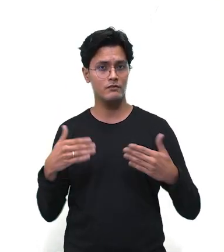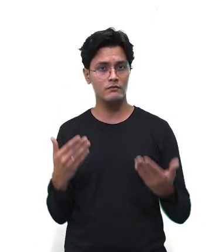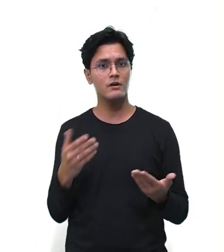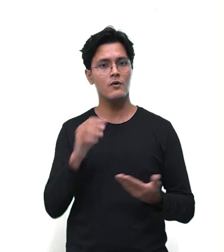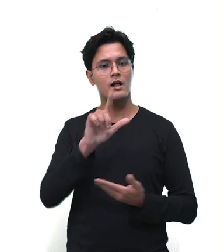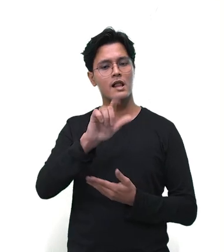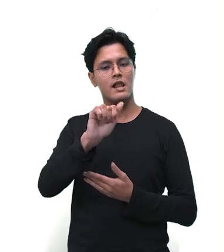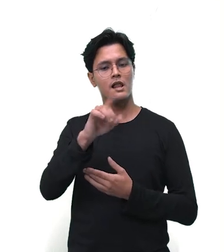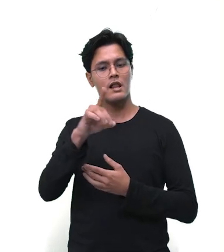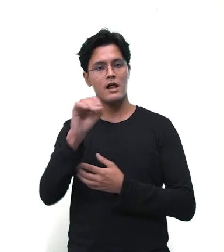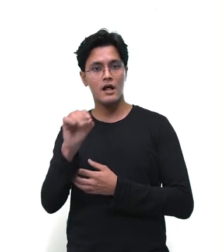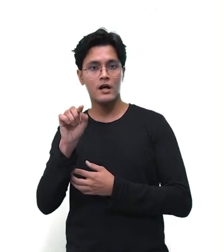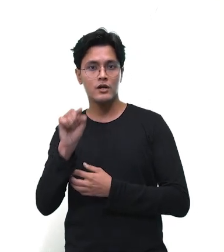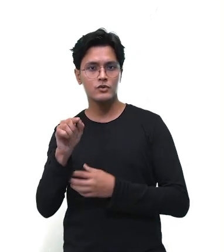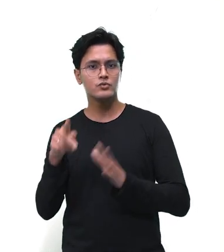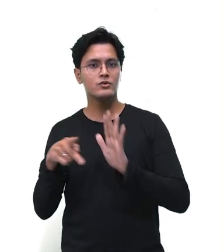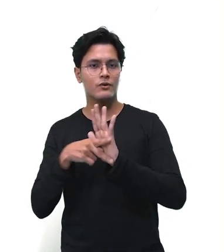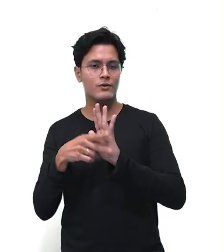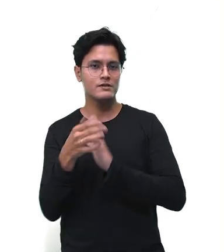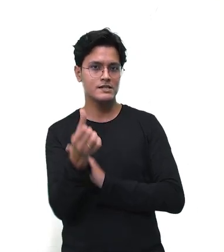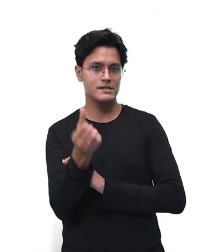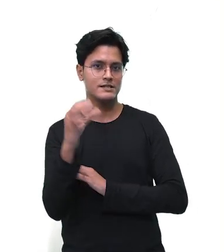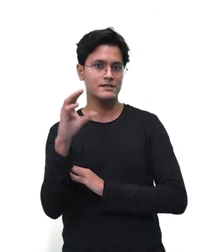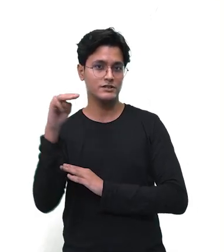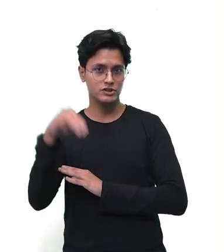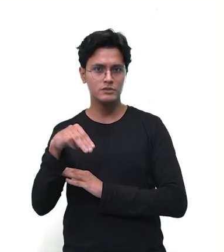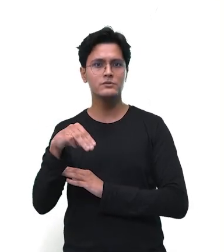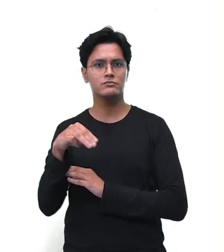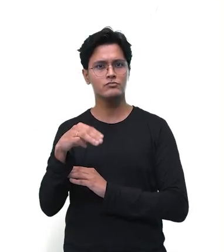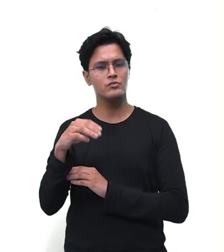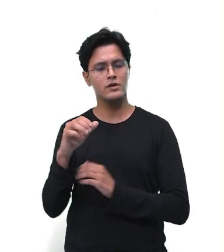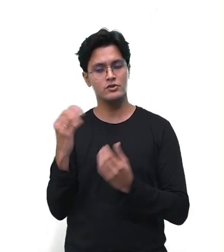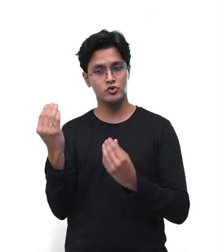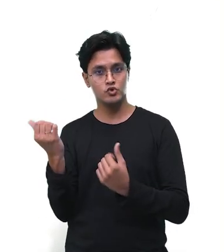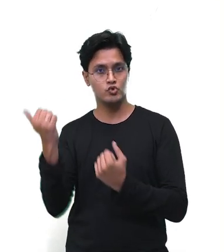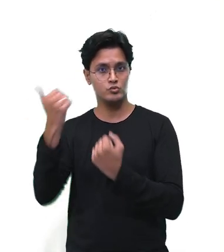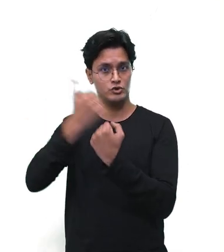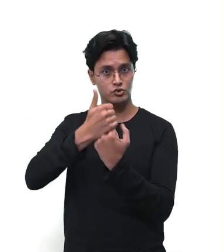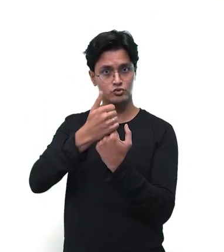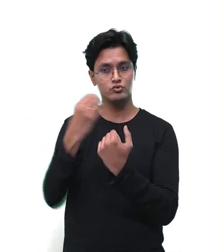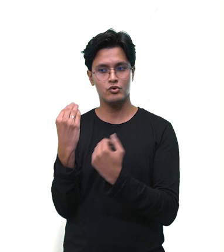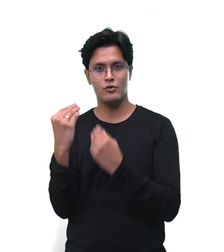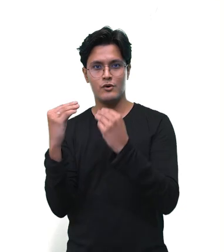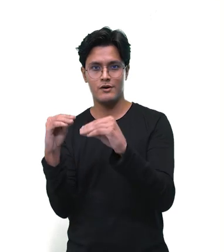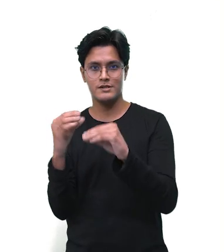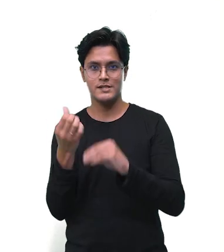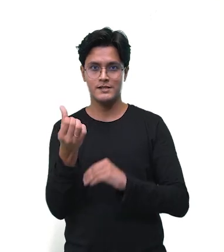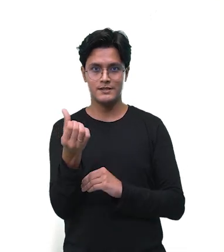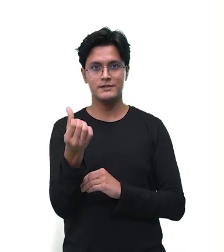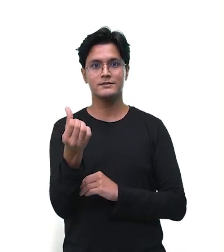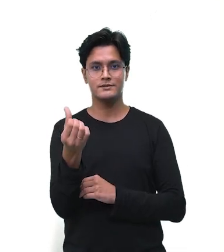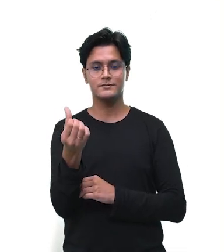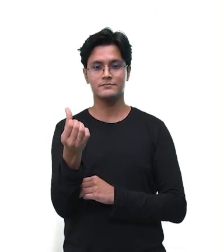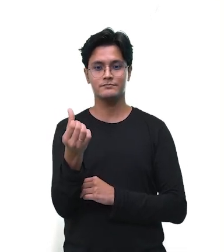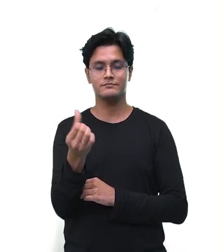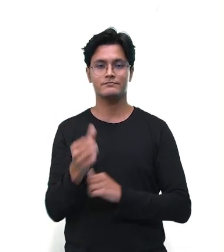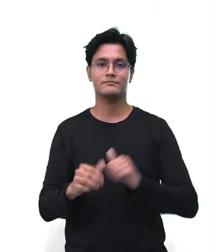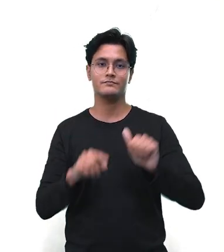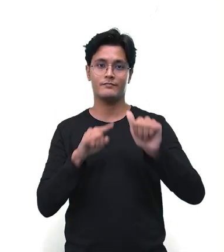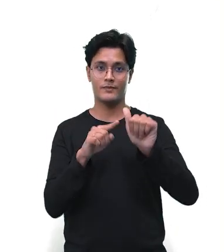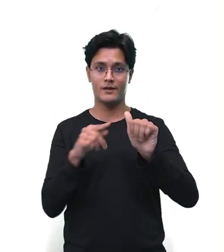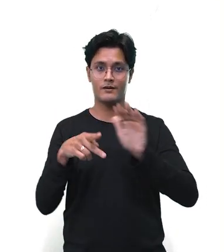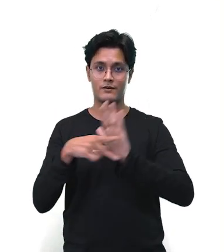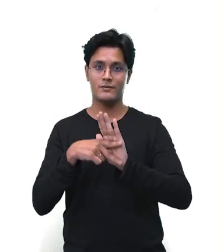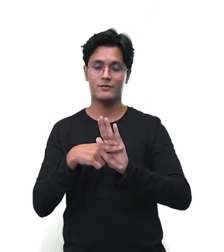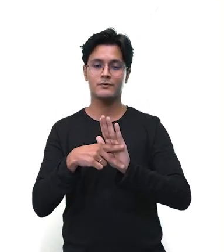centímetros, então no lugar de L eu vou colocar 6. E aí eu vou repetir aqui o 2. Pronto, só isso. A área é